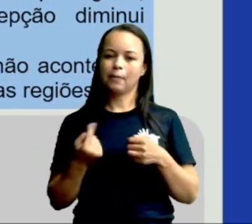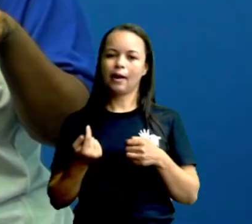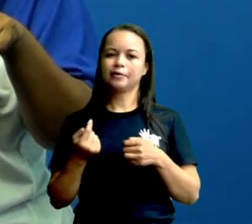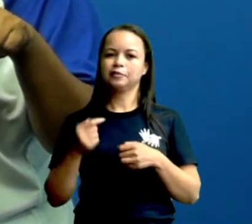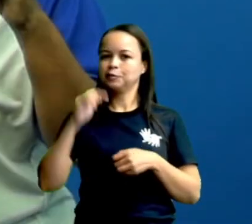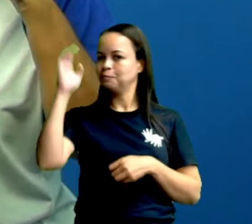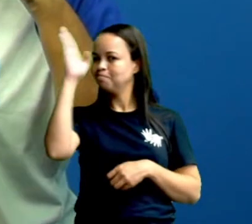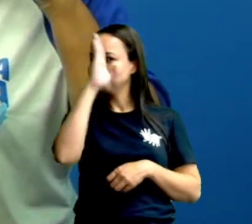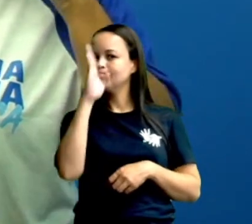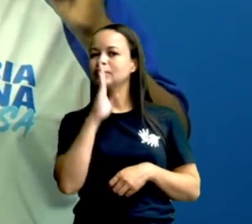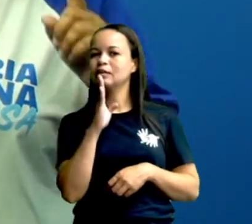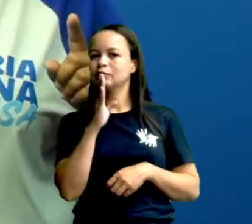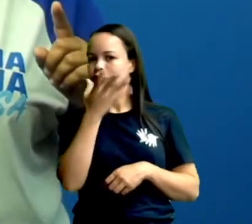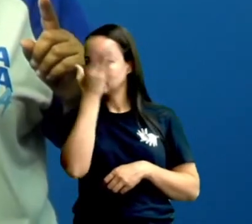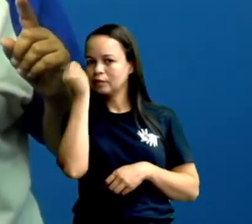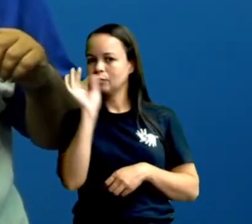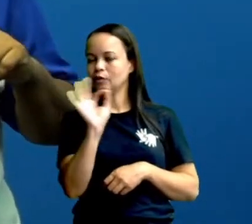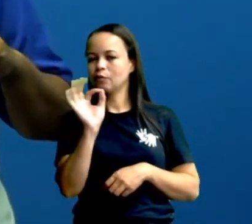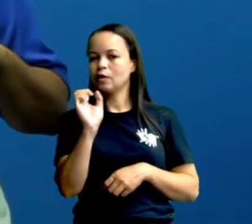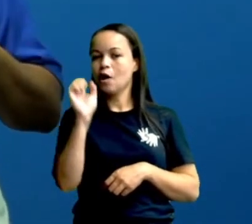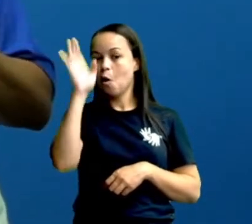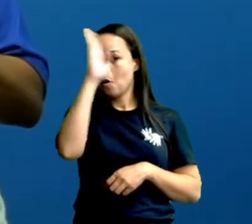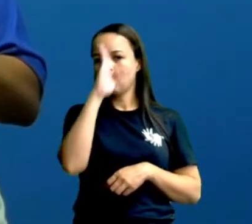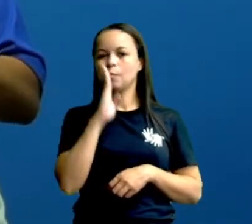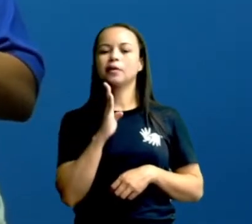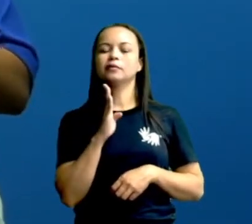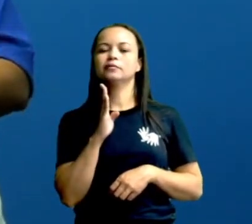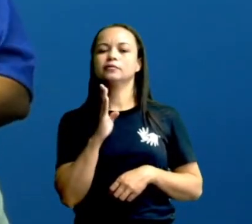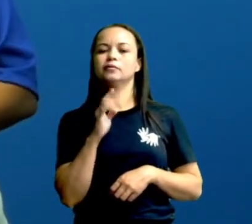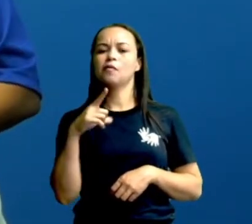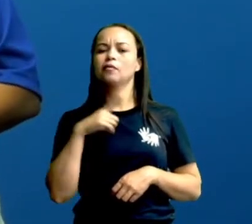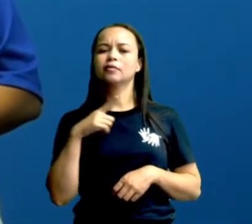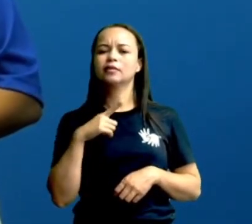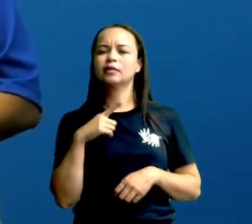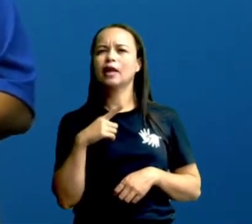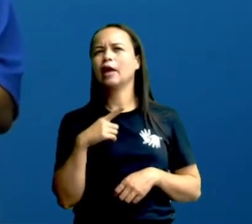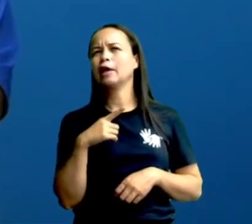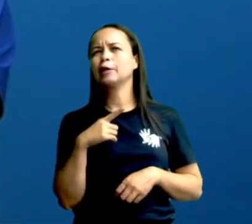vê só, não esquecem não, o Brasil, ele tem uma